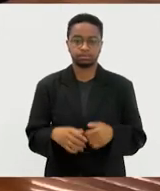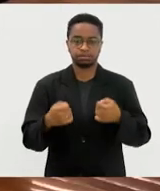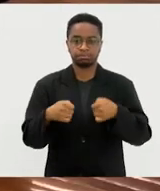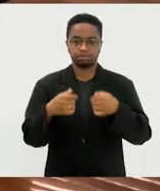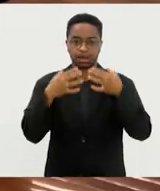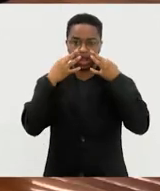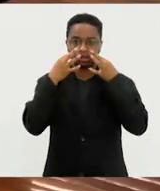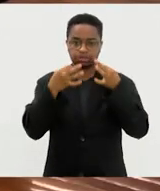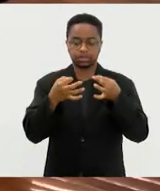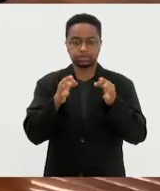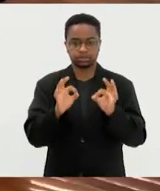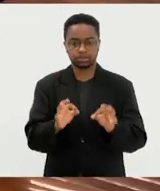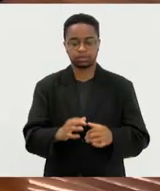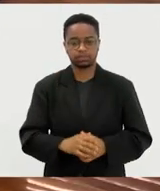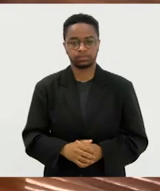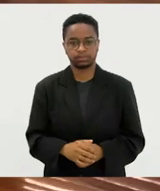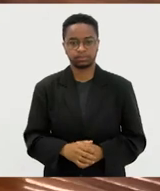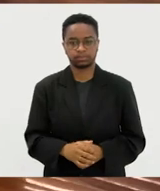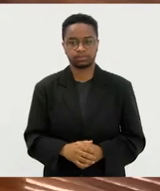senão...